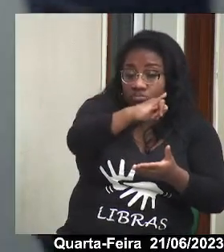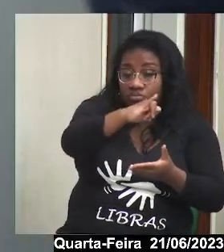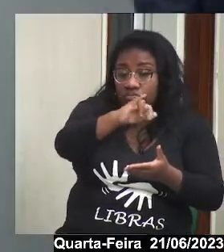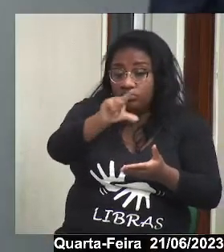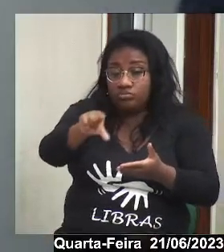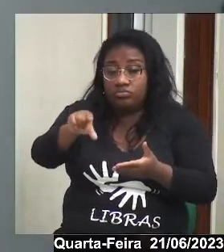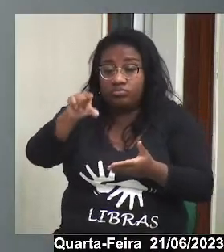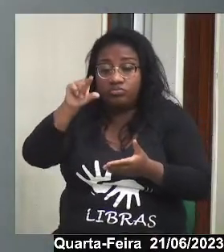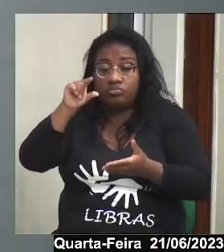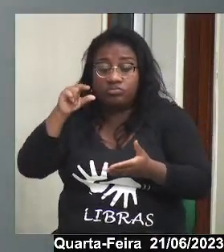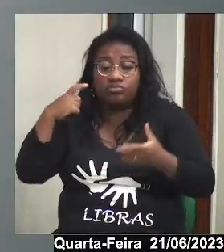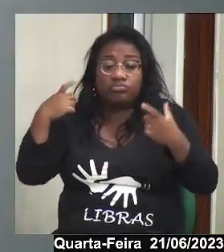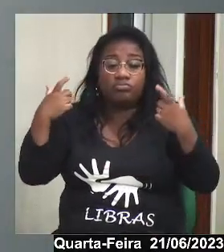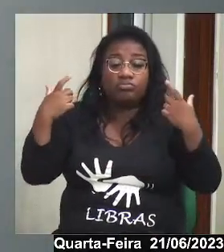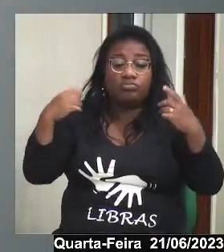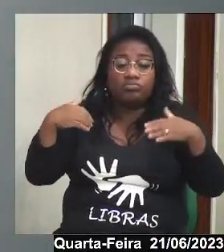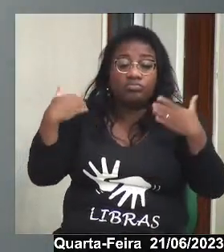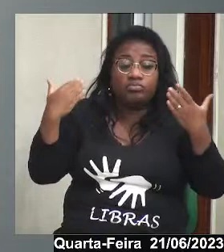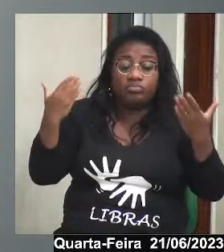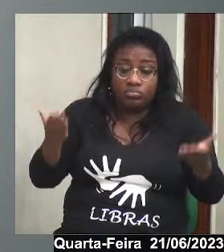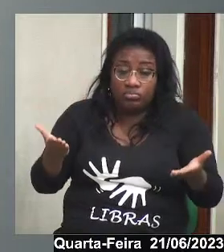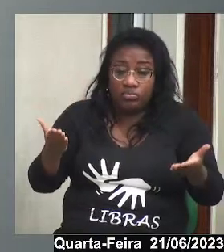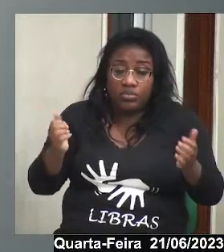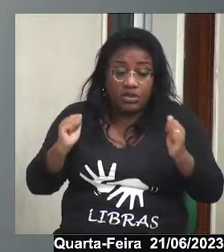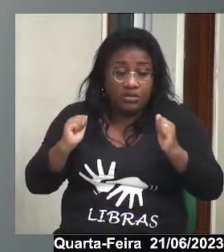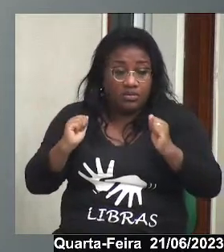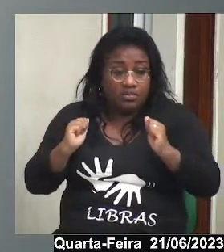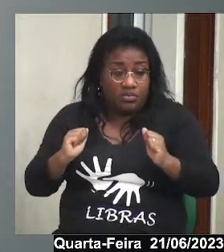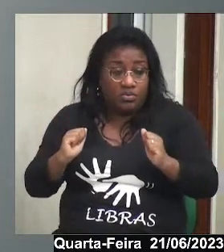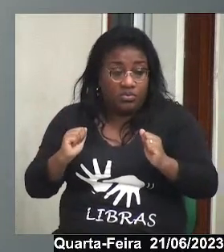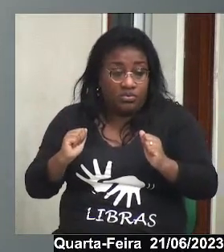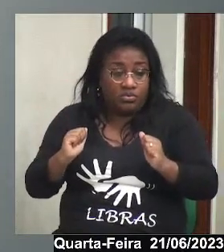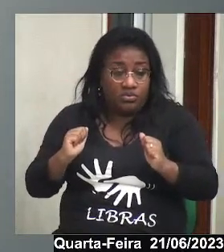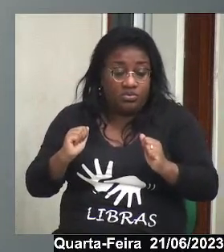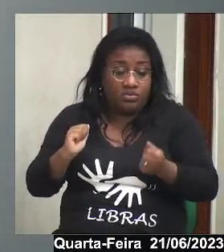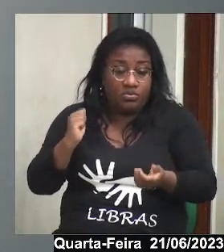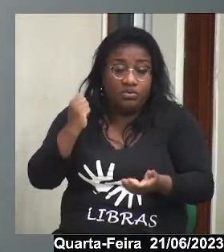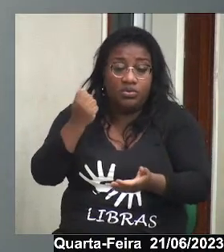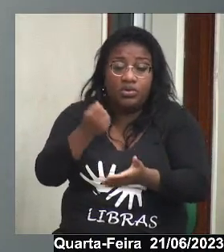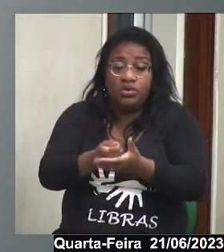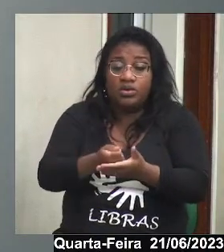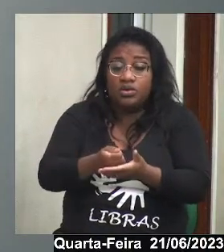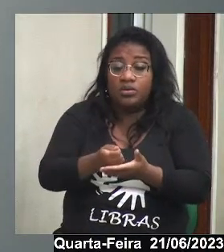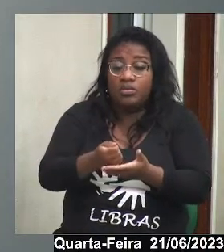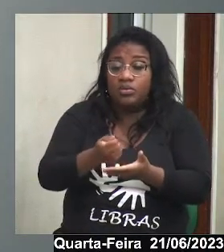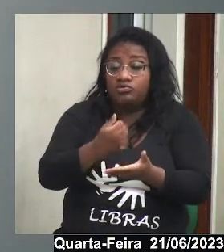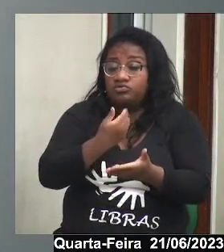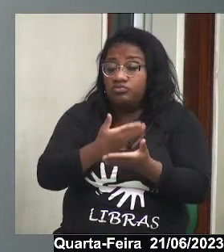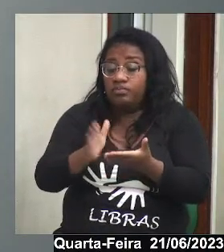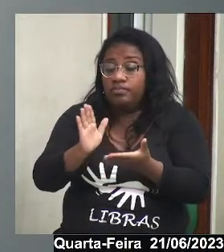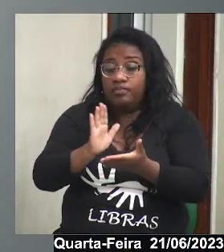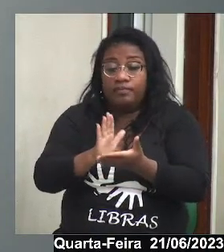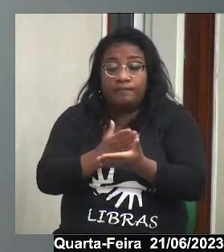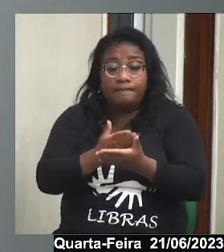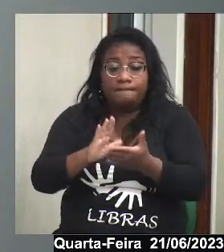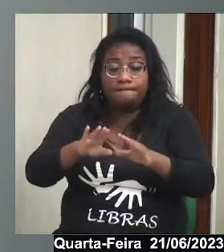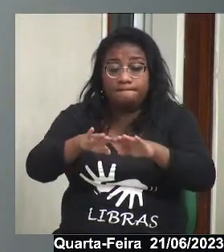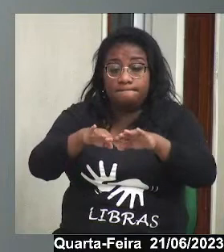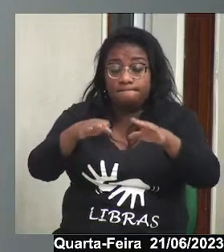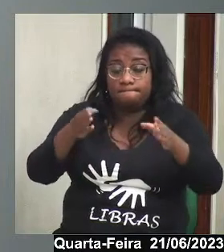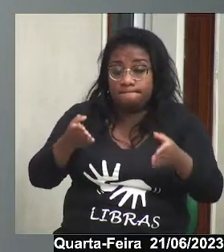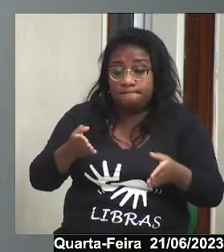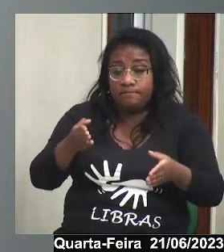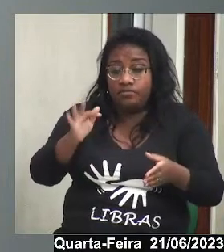que vai ter mesa na frente. Porque a Secretaria pode, de maneira autoritária, tirar a barraca da frente do bar que ela quer, que foi o